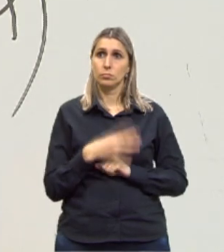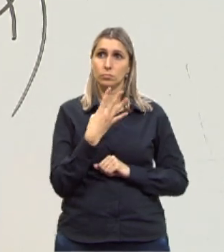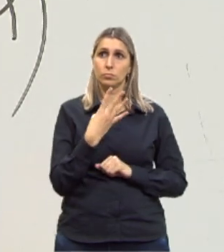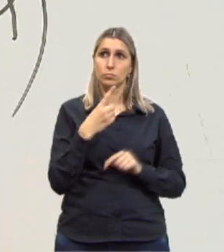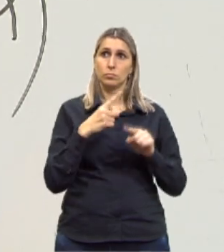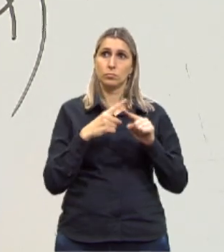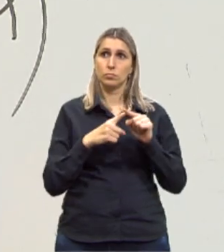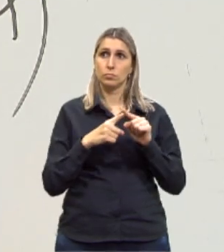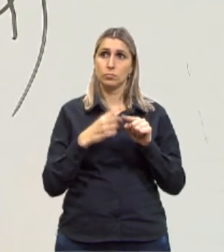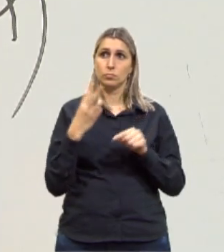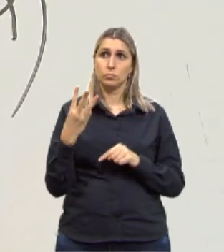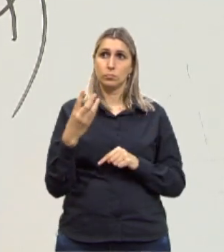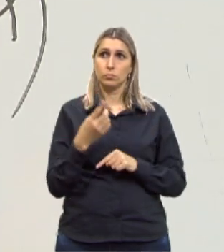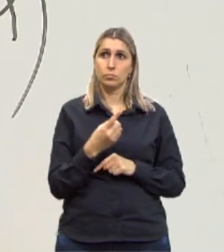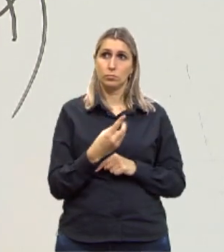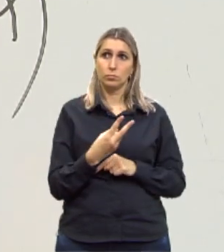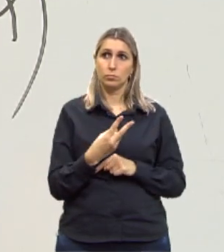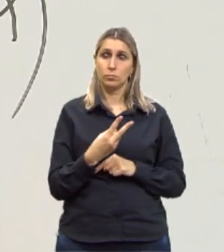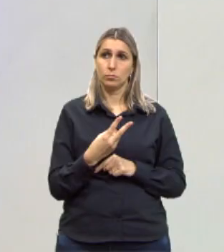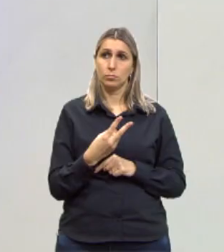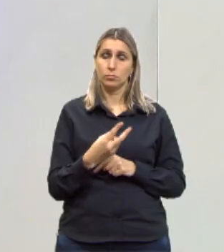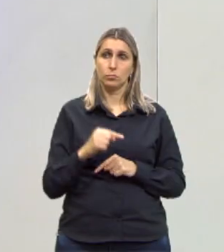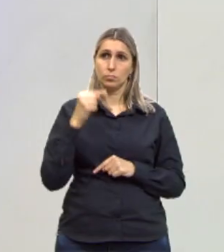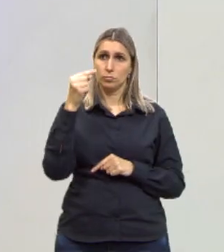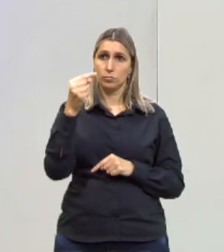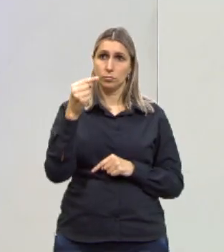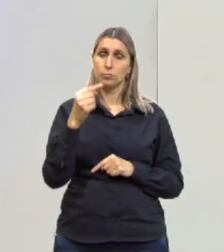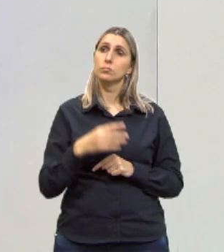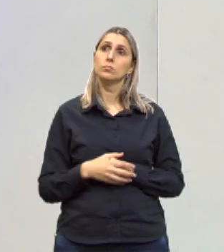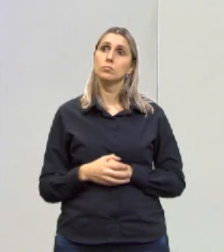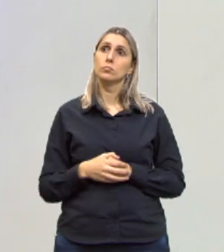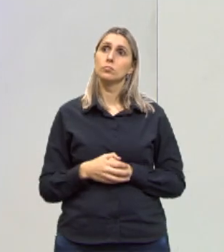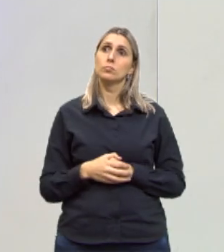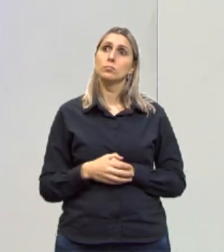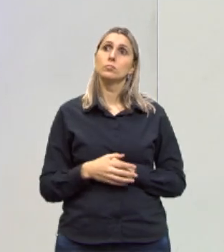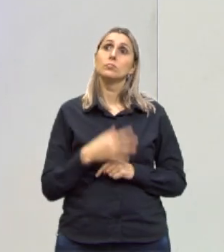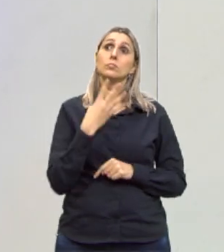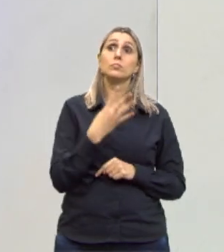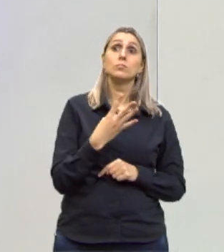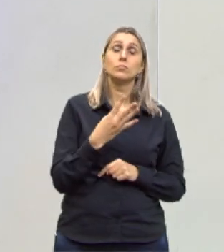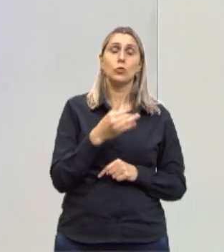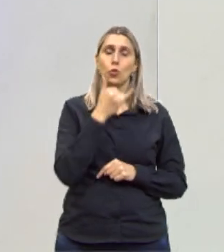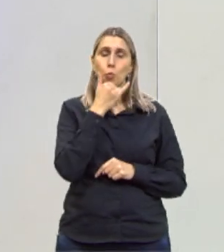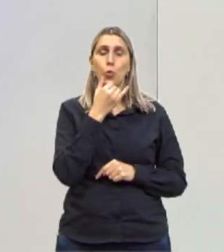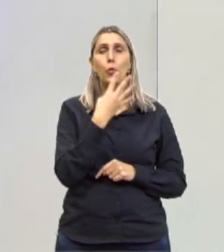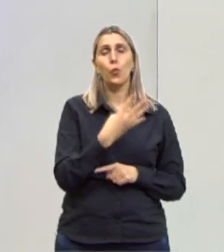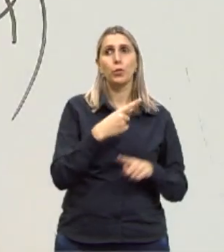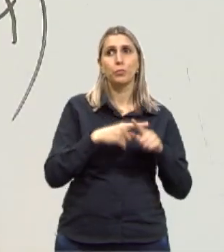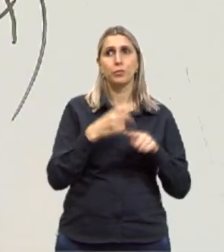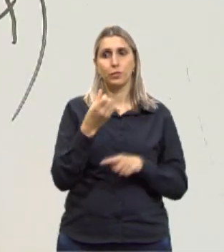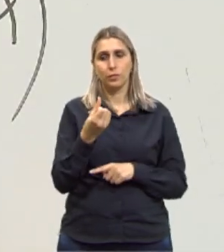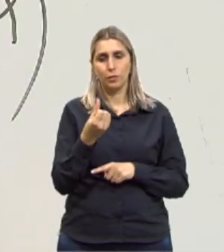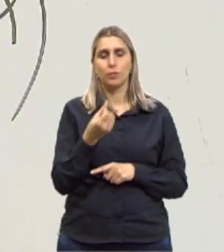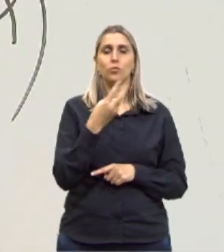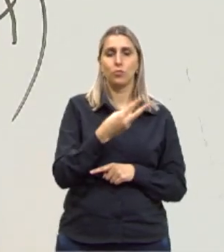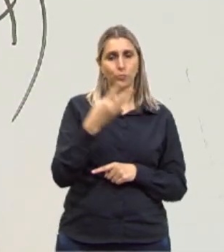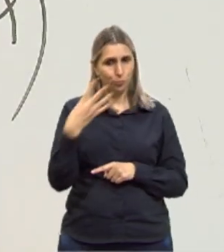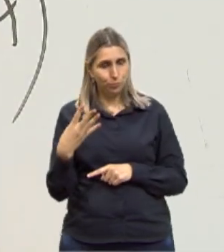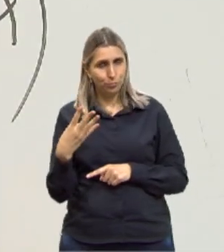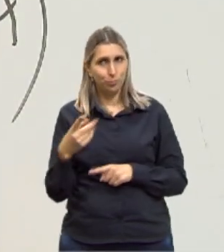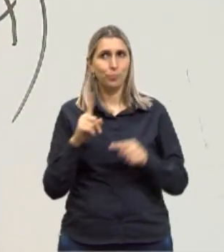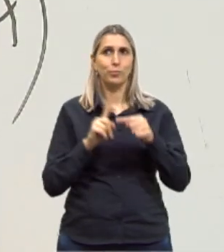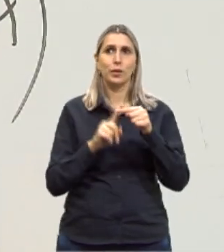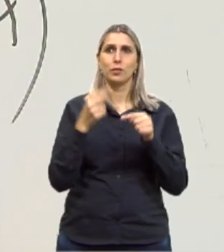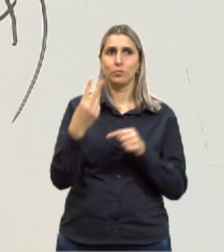4 vezes 3, 12, vai 1. Opa, 4 vezes 6, 24, vão